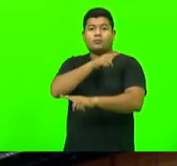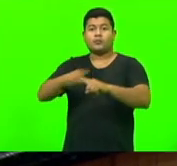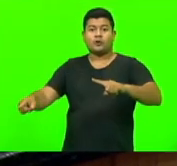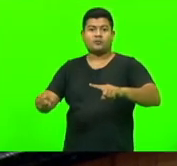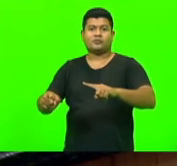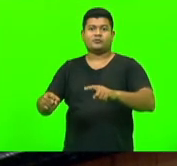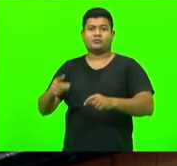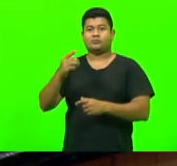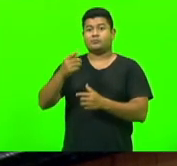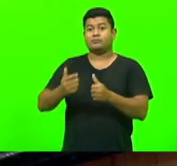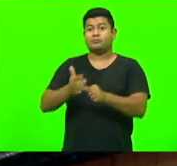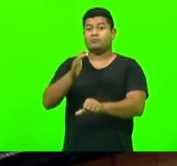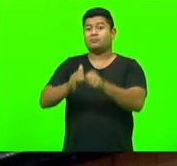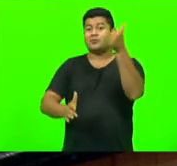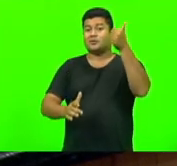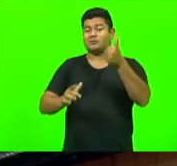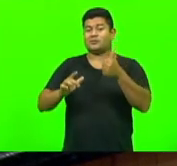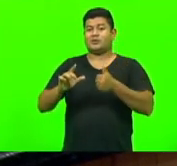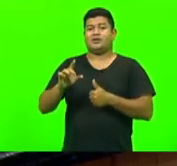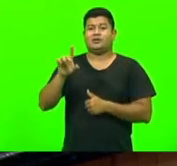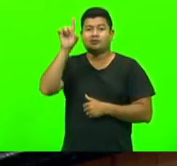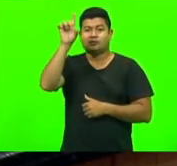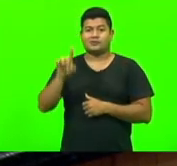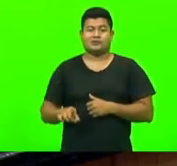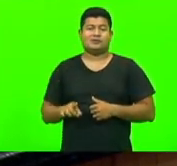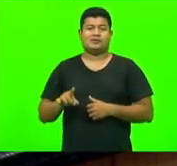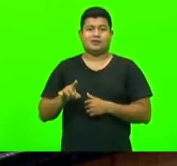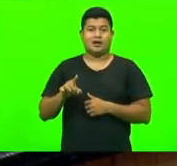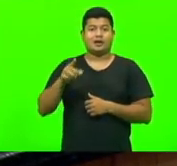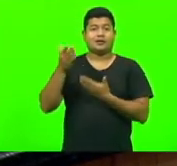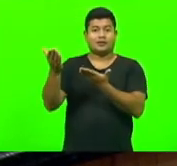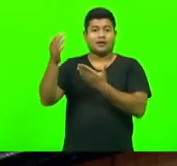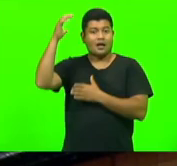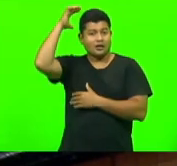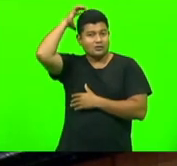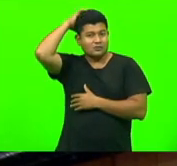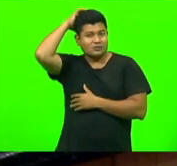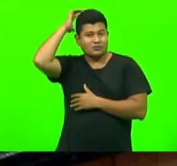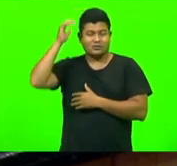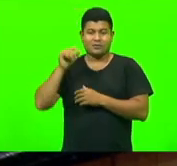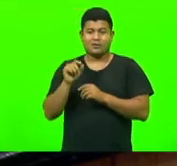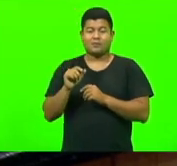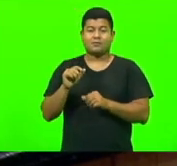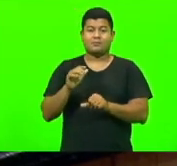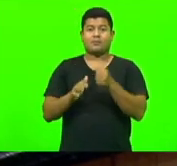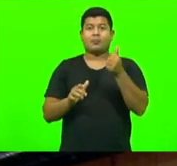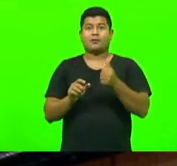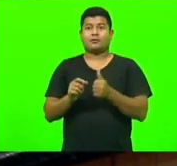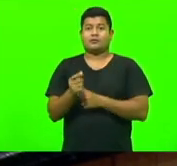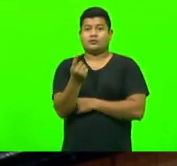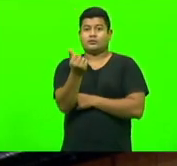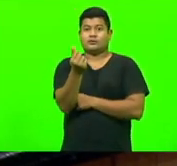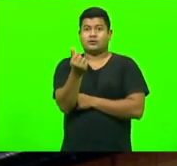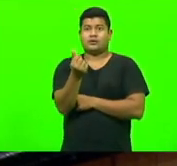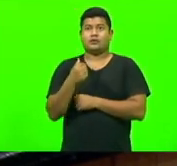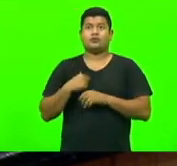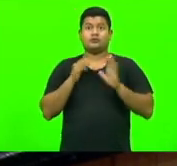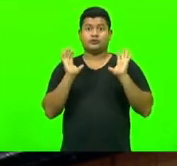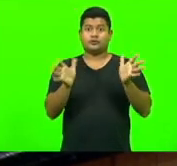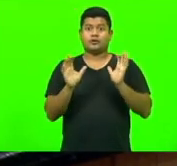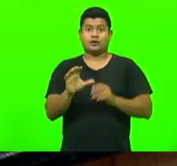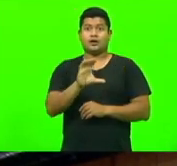foi o acesso ao seu próprio dinheiro, ao seu capital. E só para os senhores terem um exemplo disso, o Canadá já